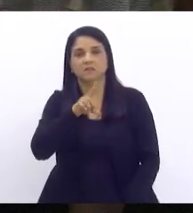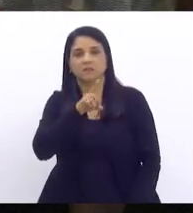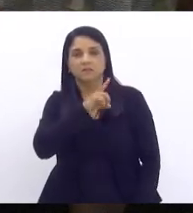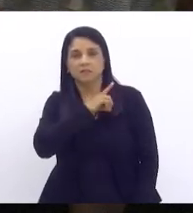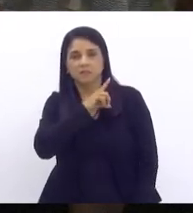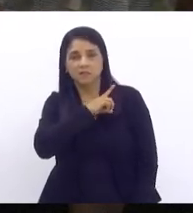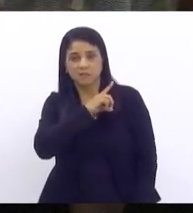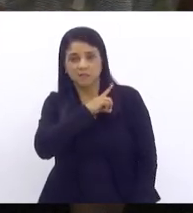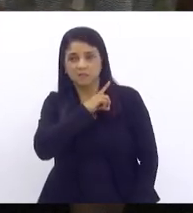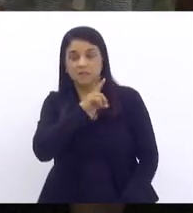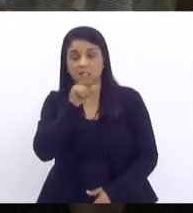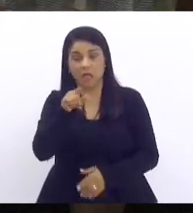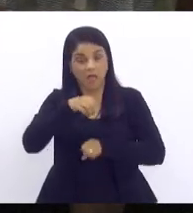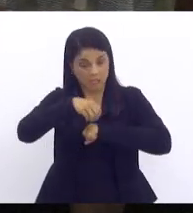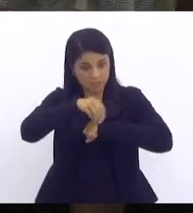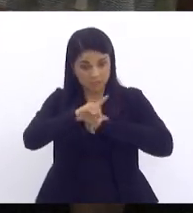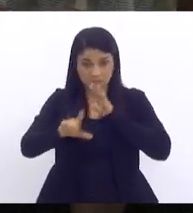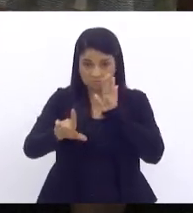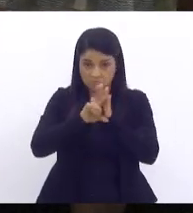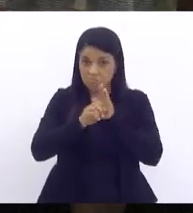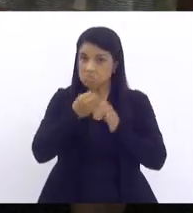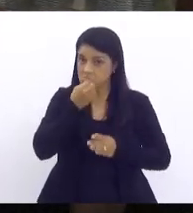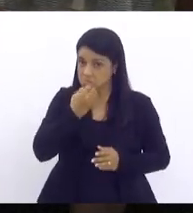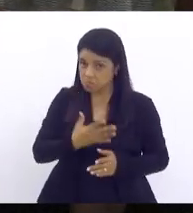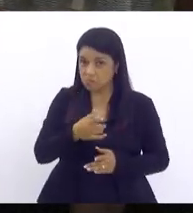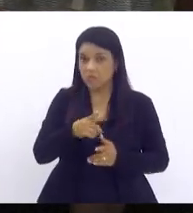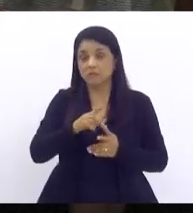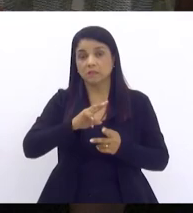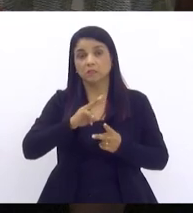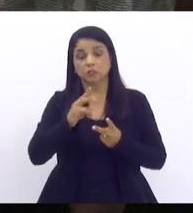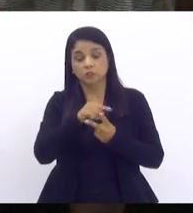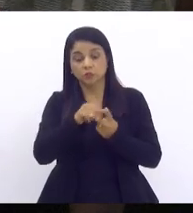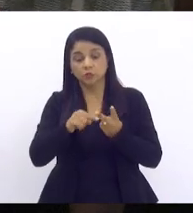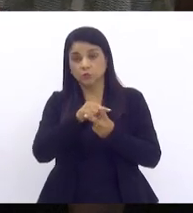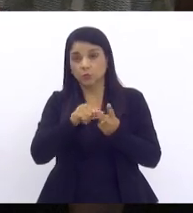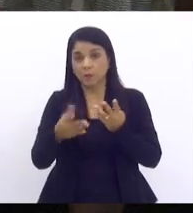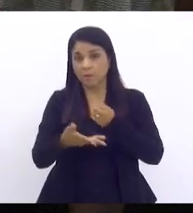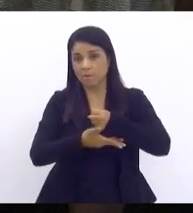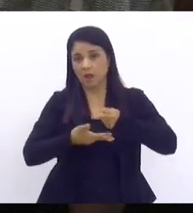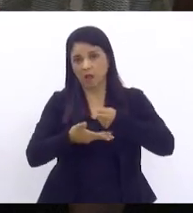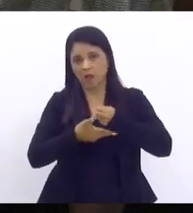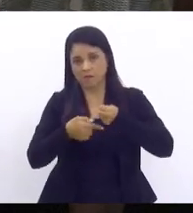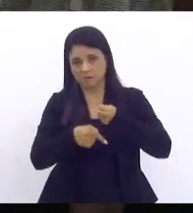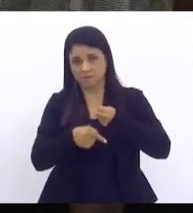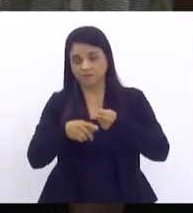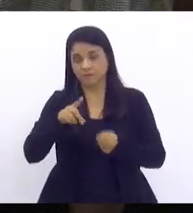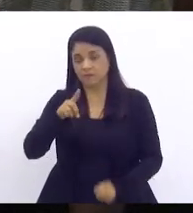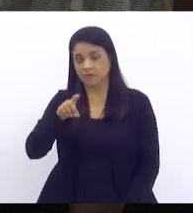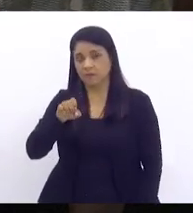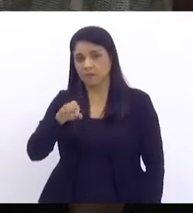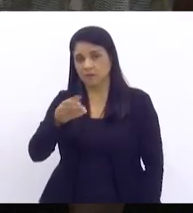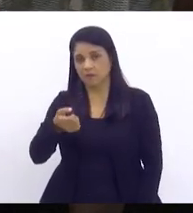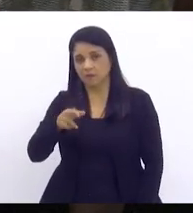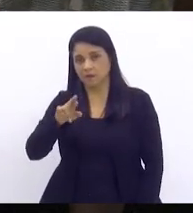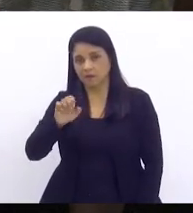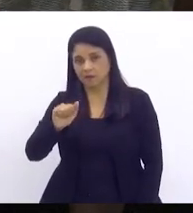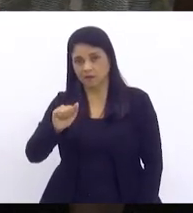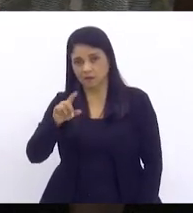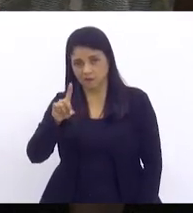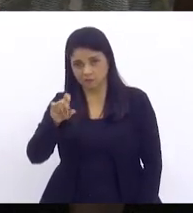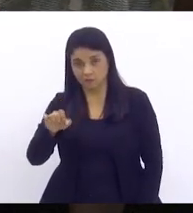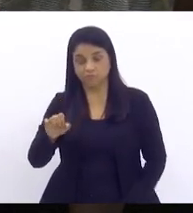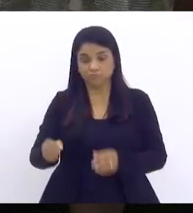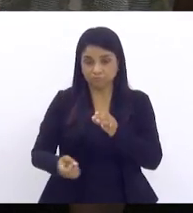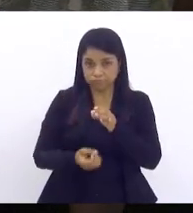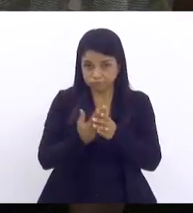vossa indicação é boa e tem dupla base legal. na DECRAD, criada por Vossa Excelência,